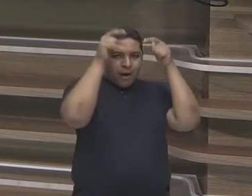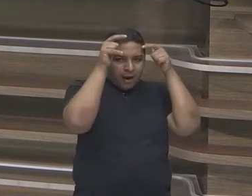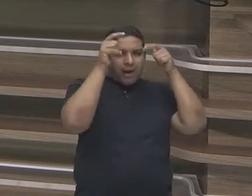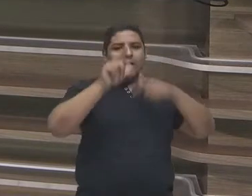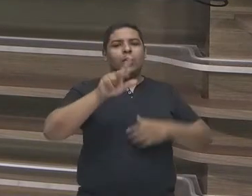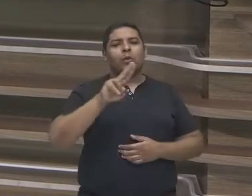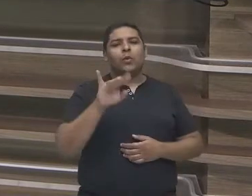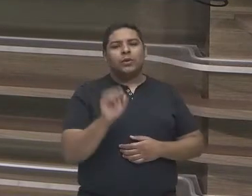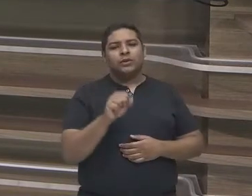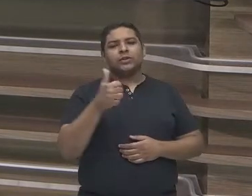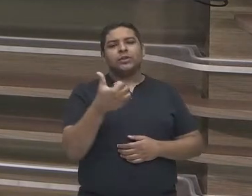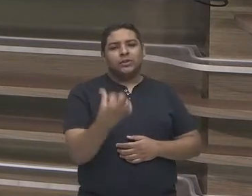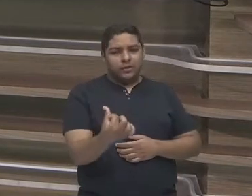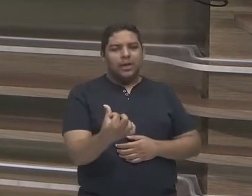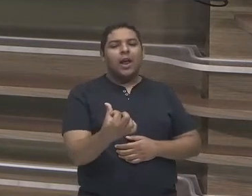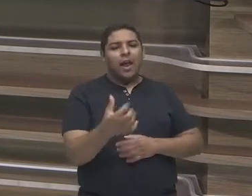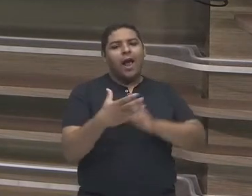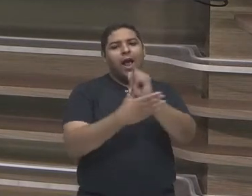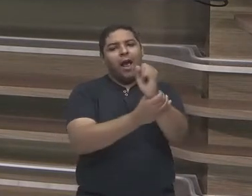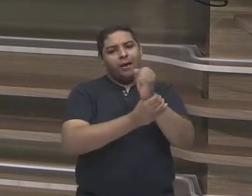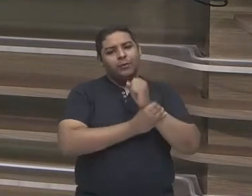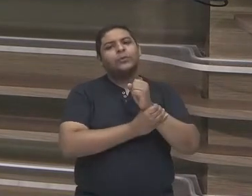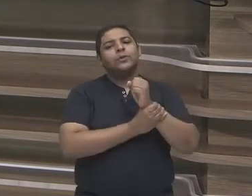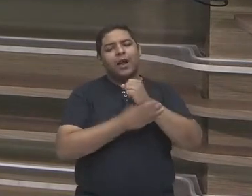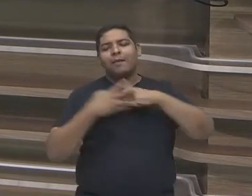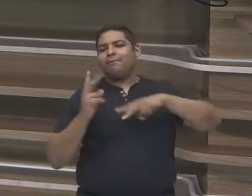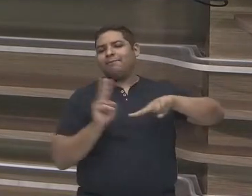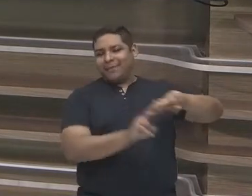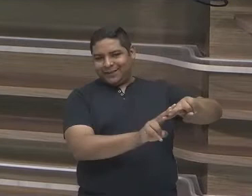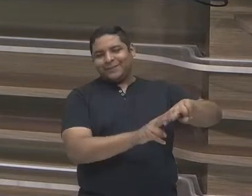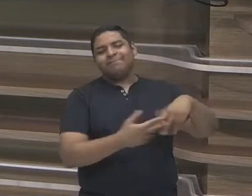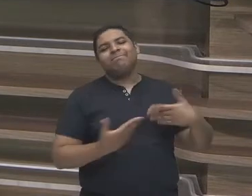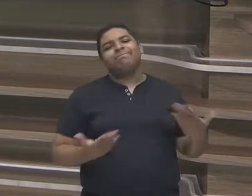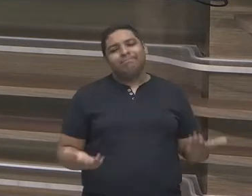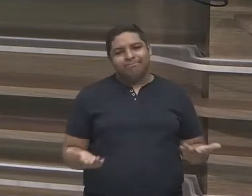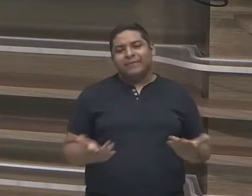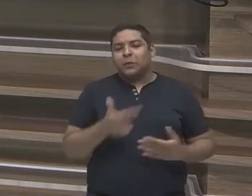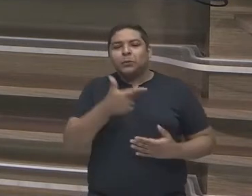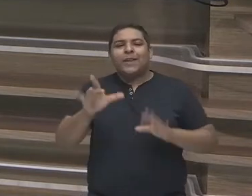XVI absolutista, essas pessoas eram presas, ou seja, não havia